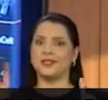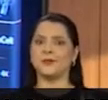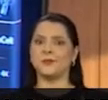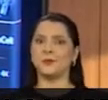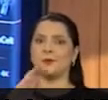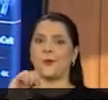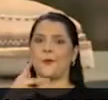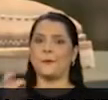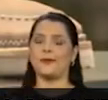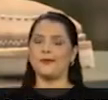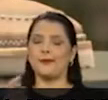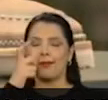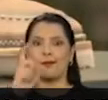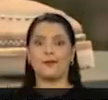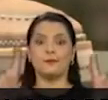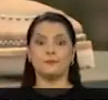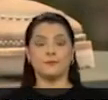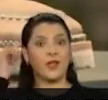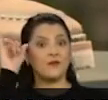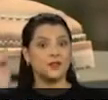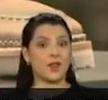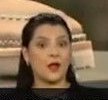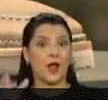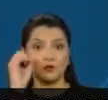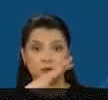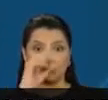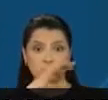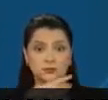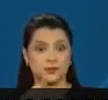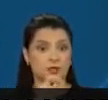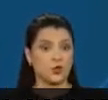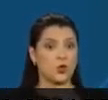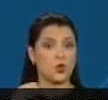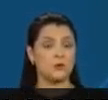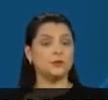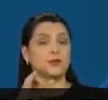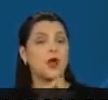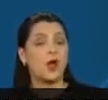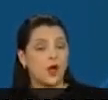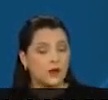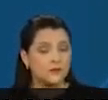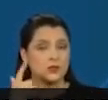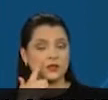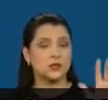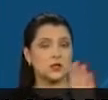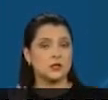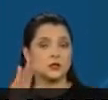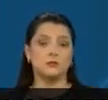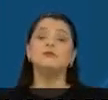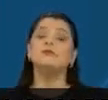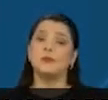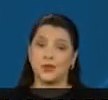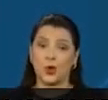numa tela maior para evitar gastos além do orçamento de economista faz o alerta para os consumidores não